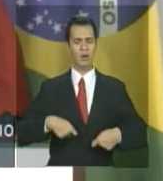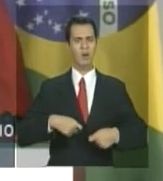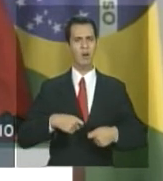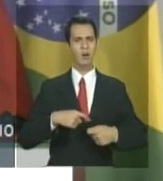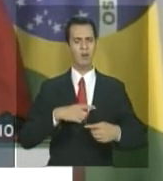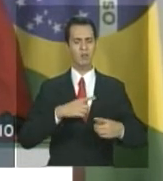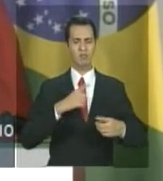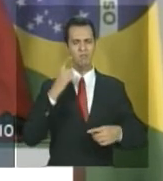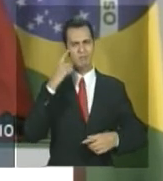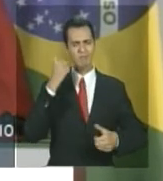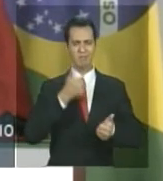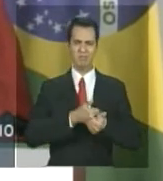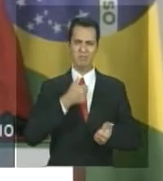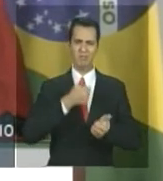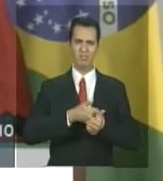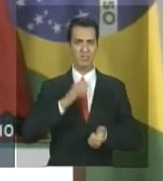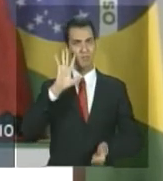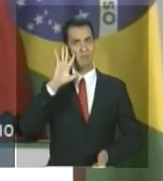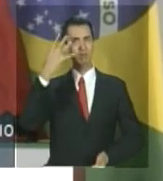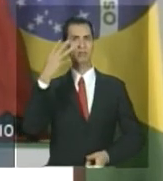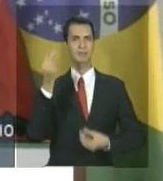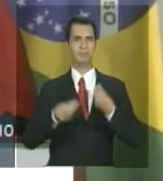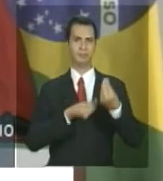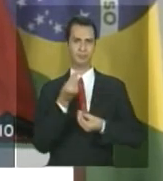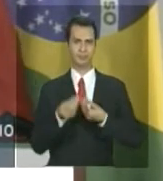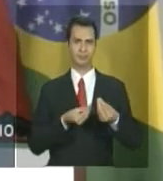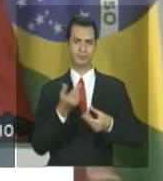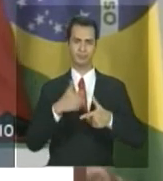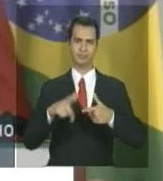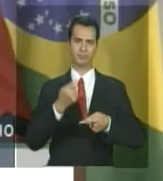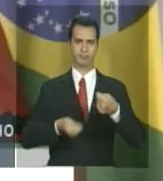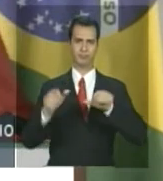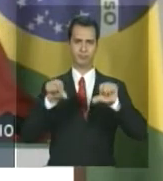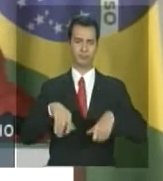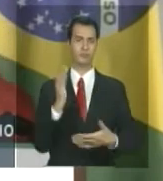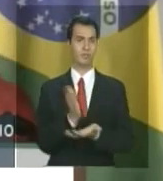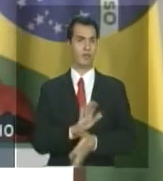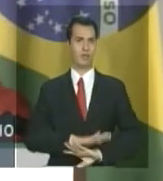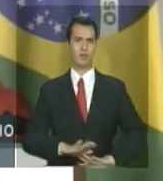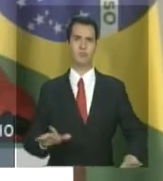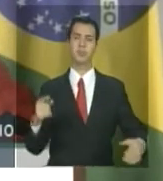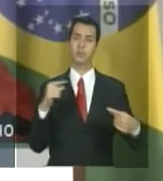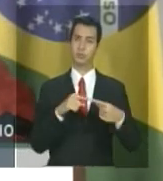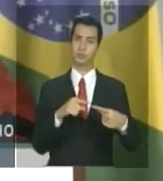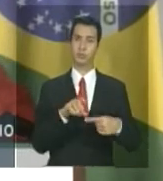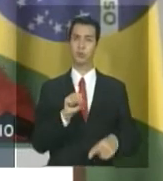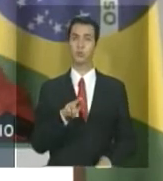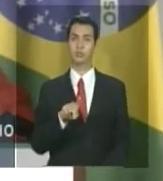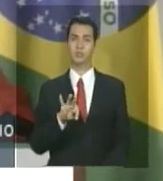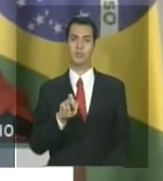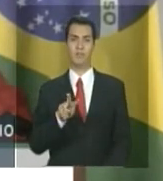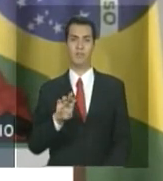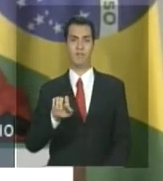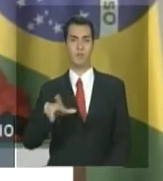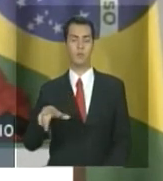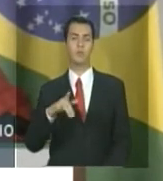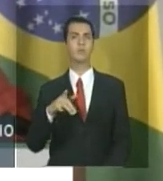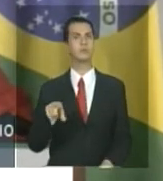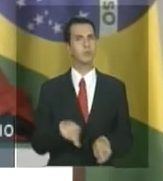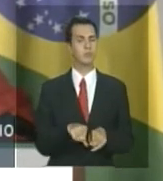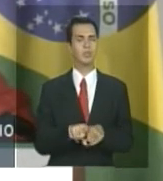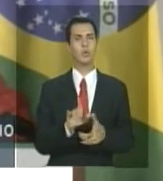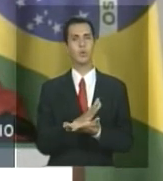soluções sustentáveis e eficazes para a crise e para todas as barreiras, como, por exemplo, o preço do petróleo,